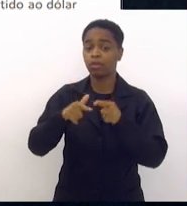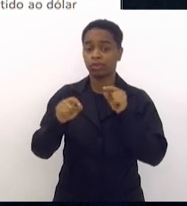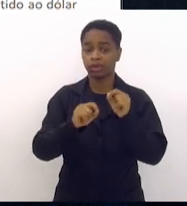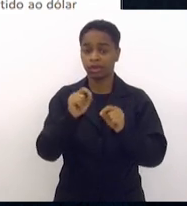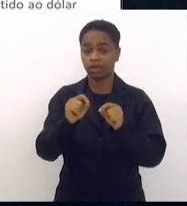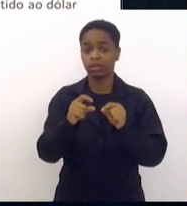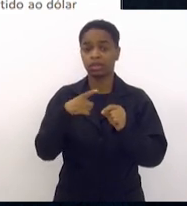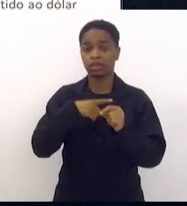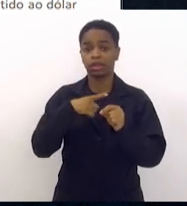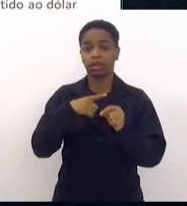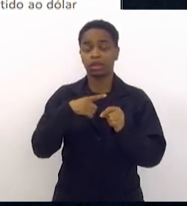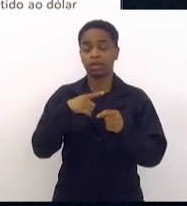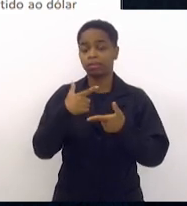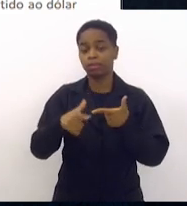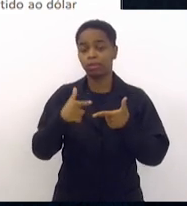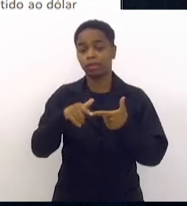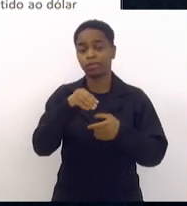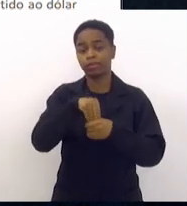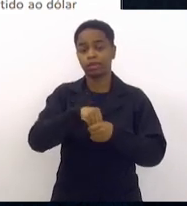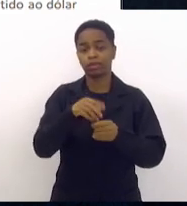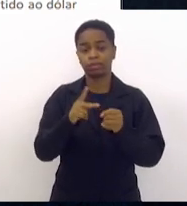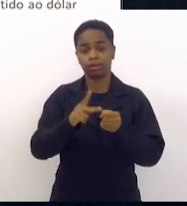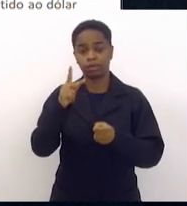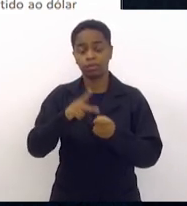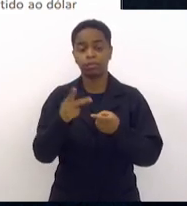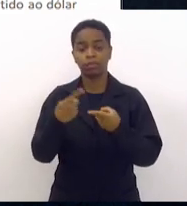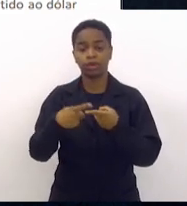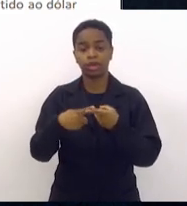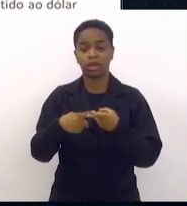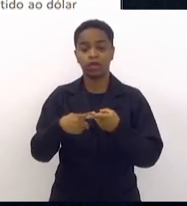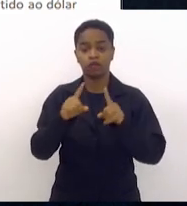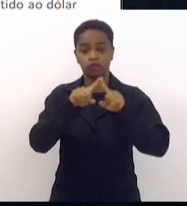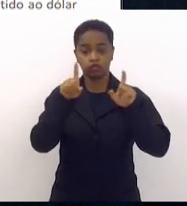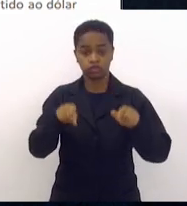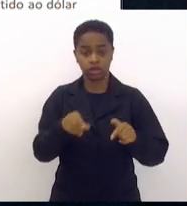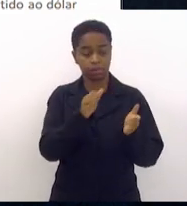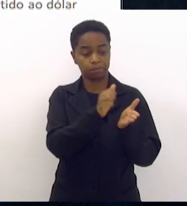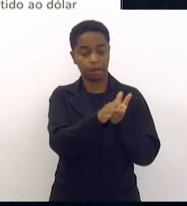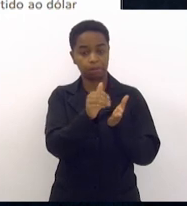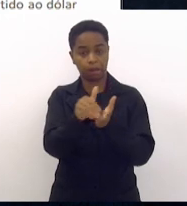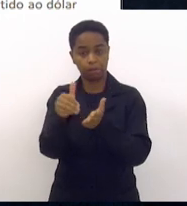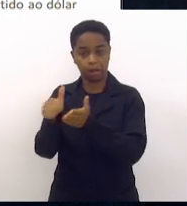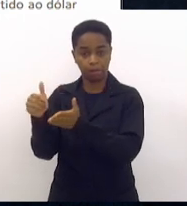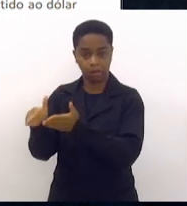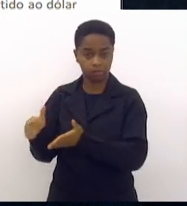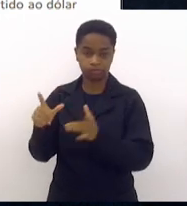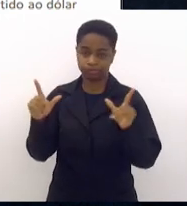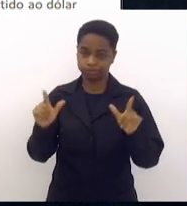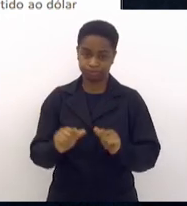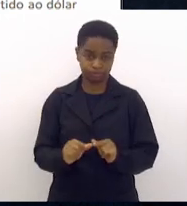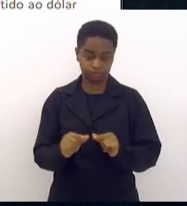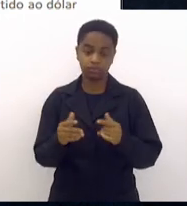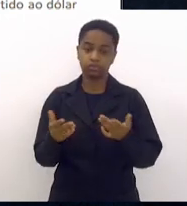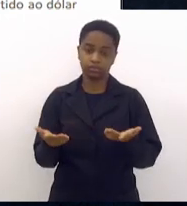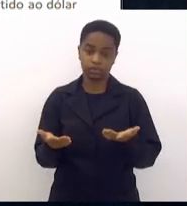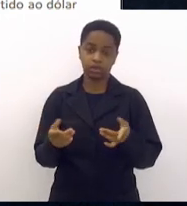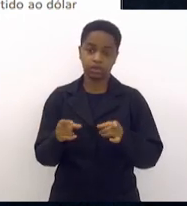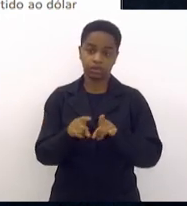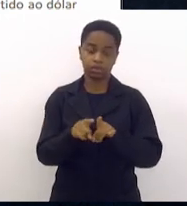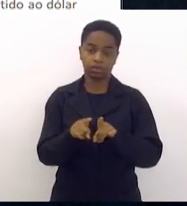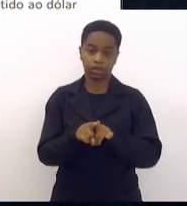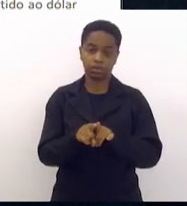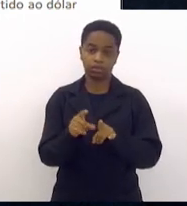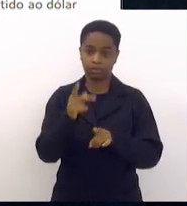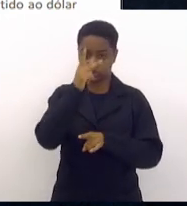esse problema dentro da Petrobras que enfim sai um monte de efetivo passa ter menos gente lá eh e gente e